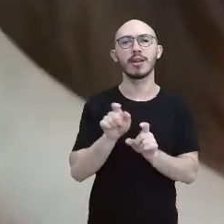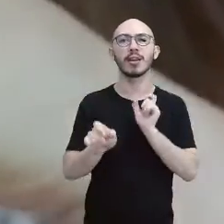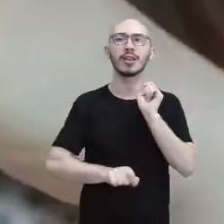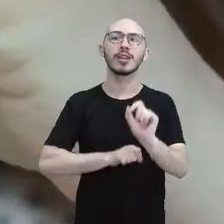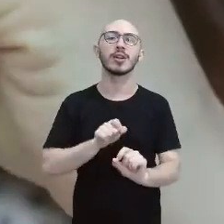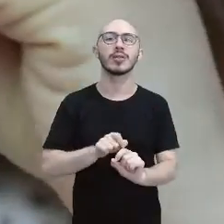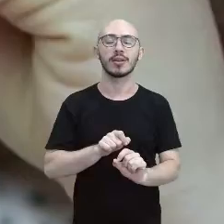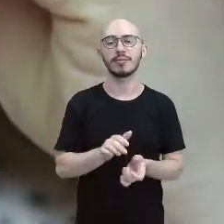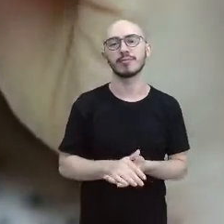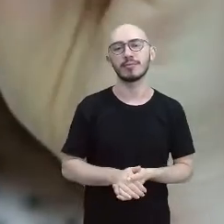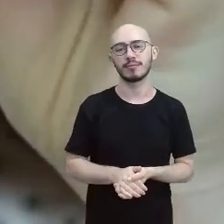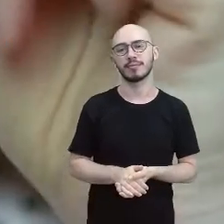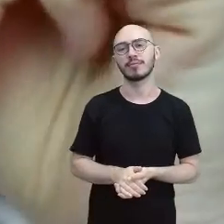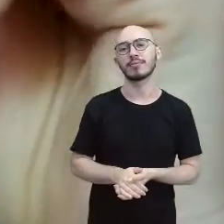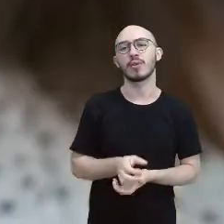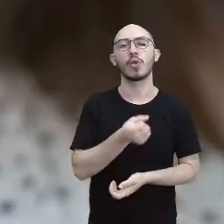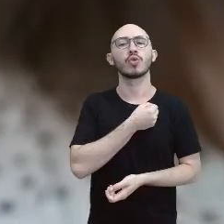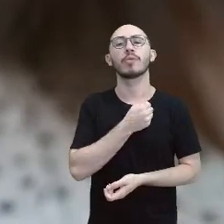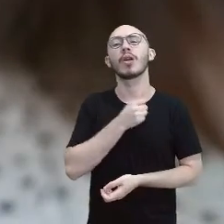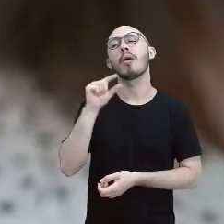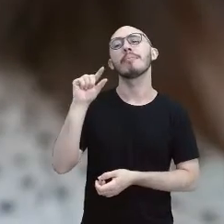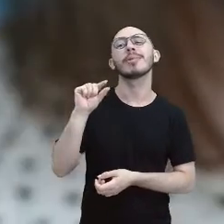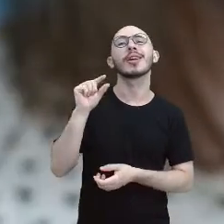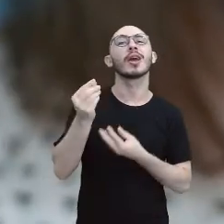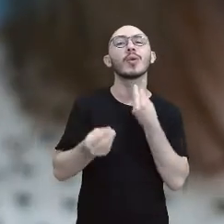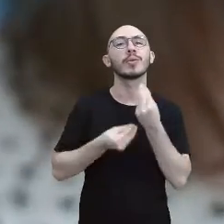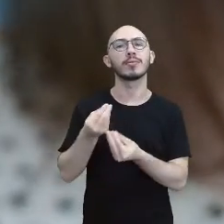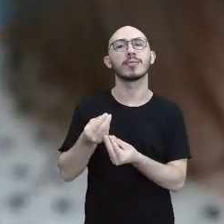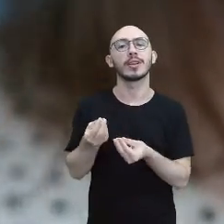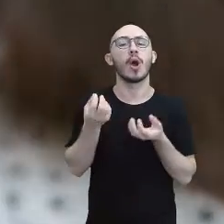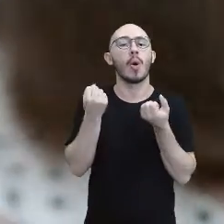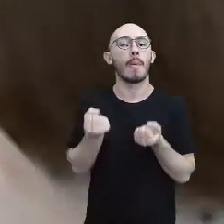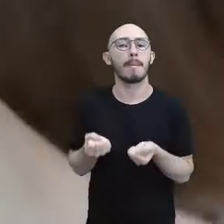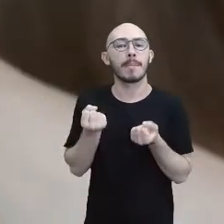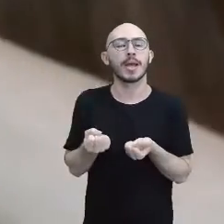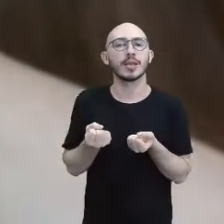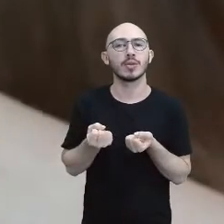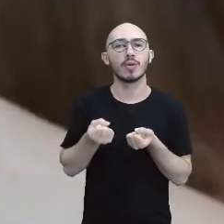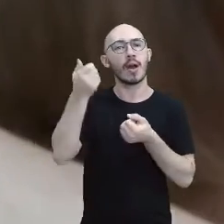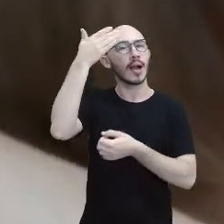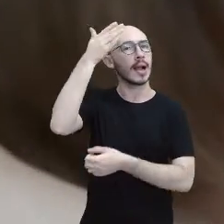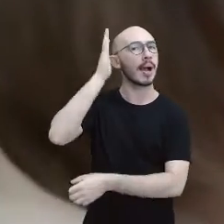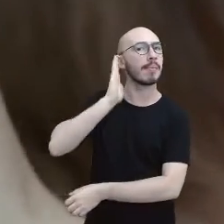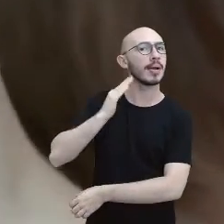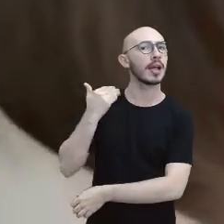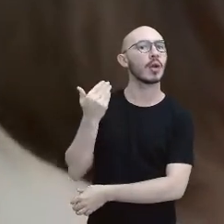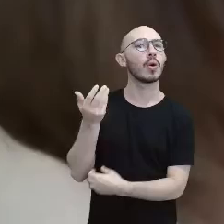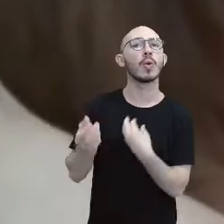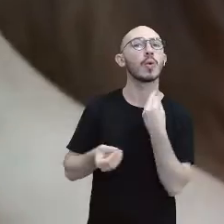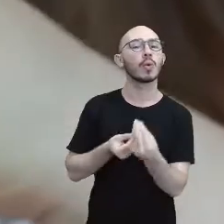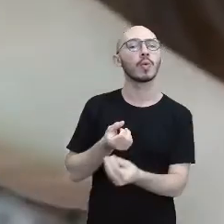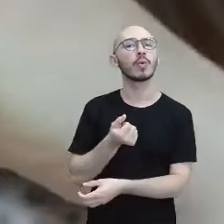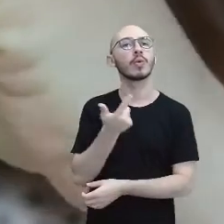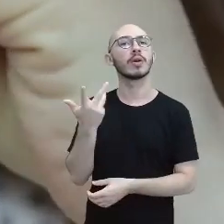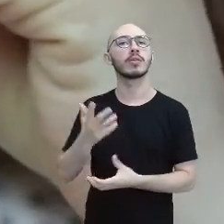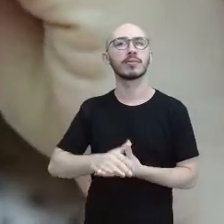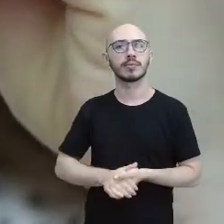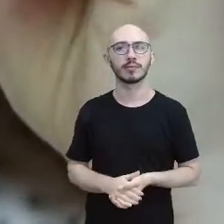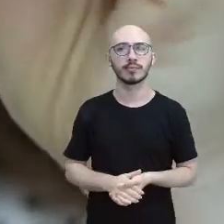ou seja, quanto pesa um fio de cabelo, tá bom? Então, percebe que eu estou comparando aí com um número muito grande e um número muito pequeno. Veja